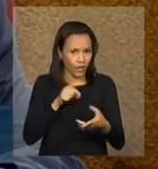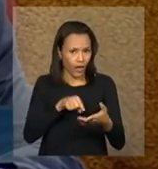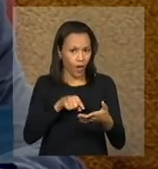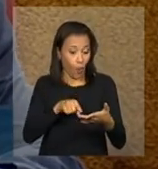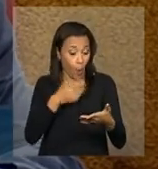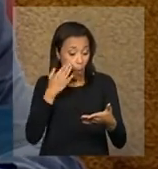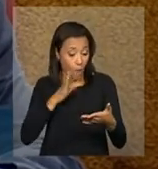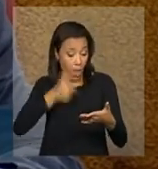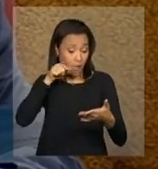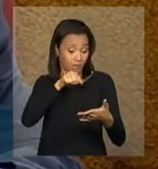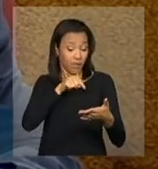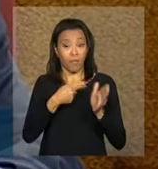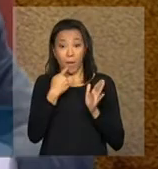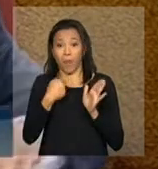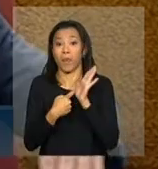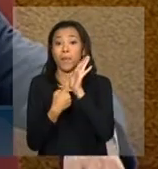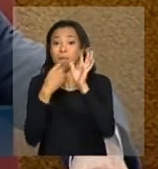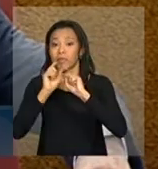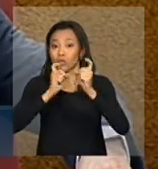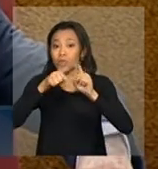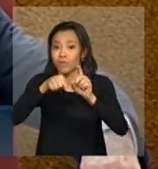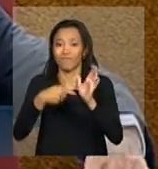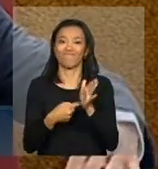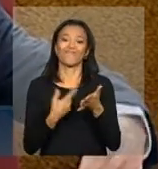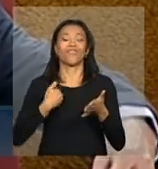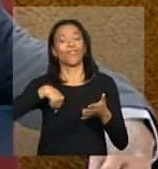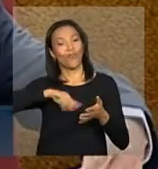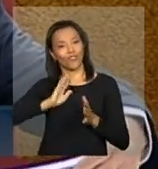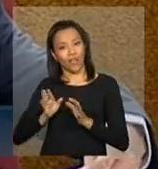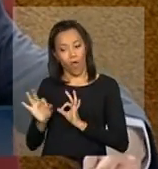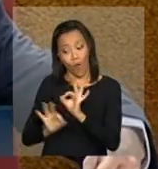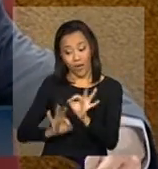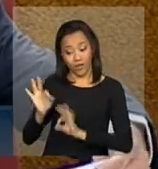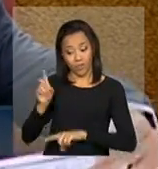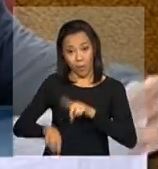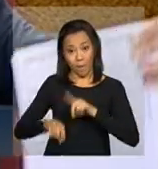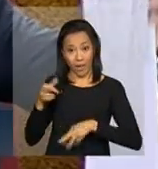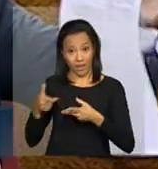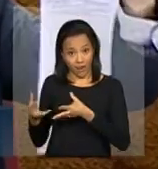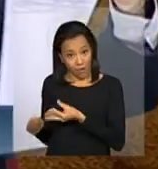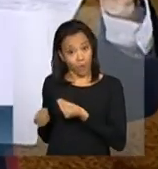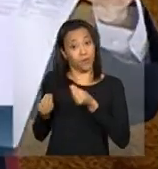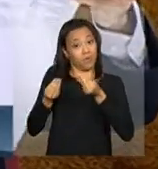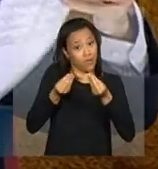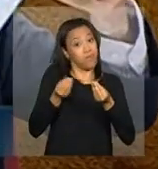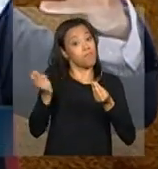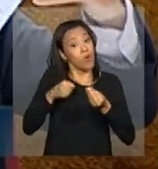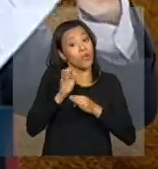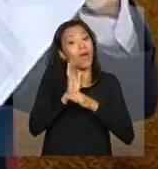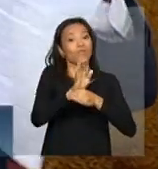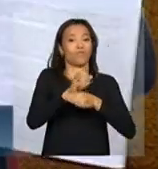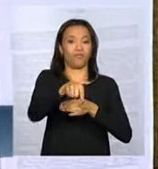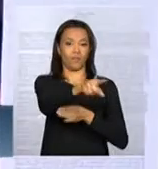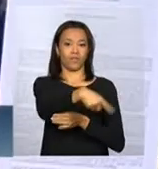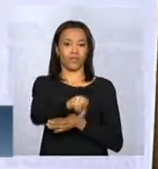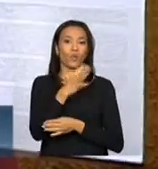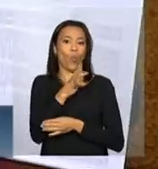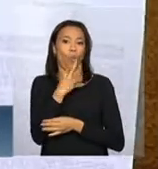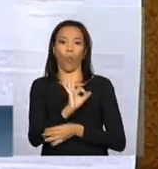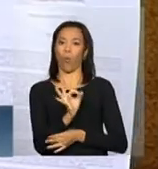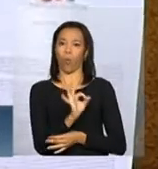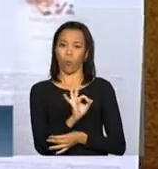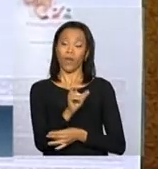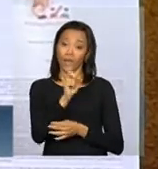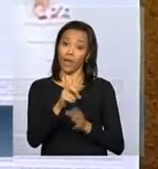ver priorizado, nós preparamos aqui um material que a gente espera que possa auxiliar vocês, que é